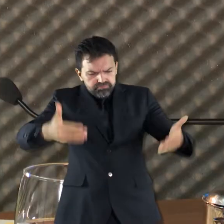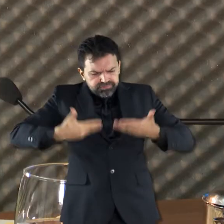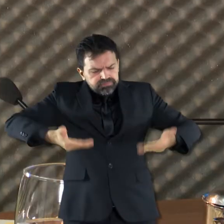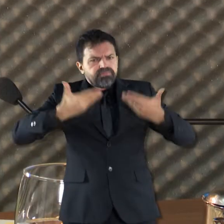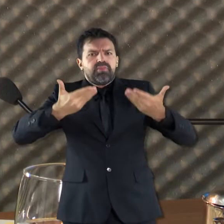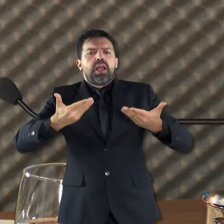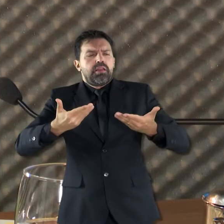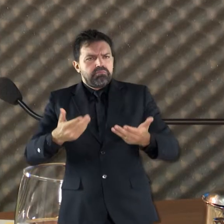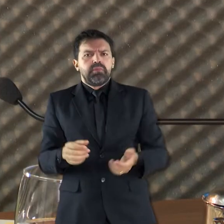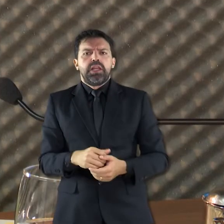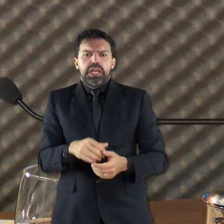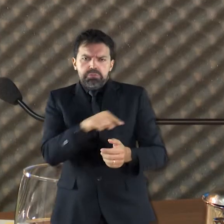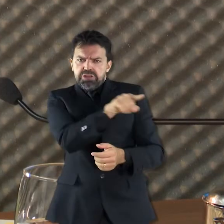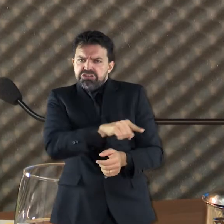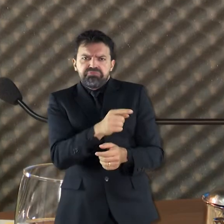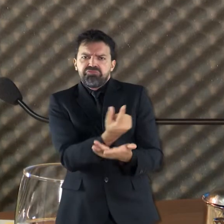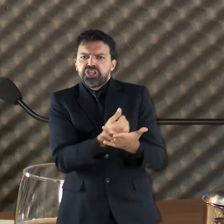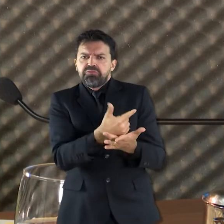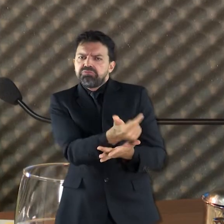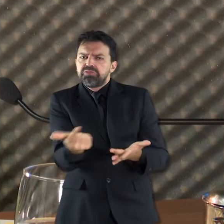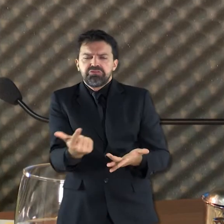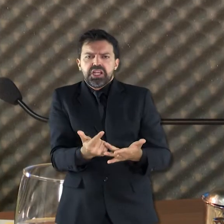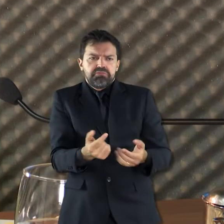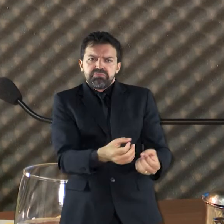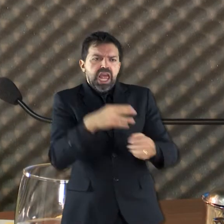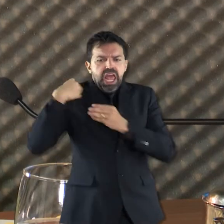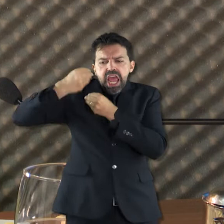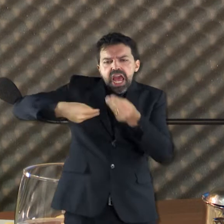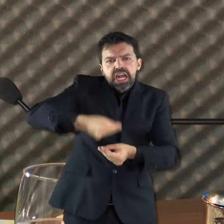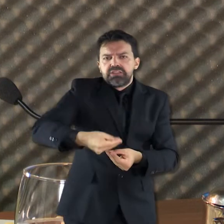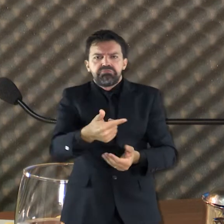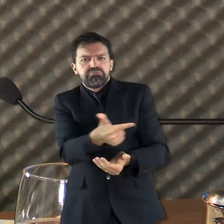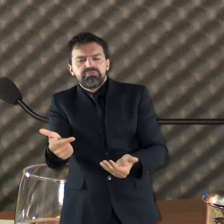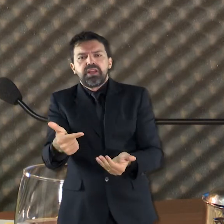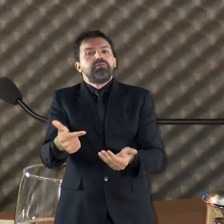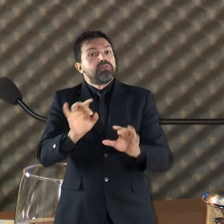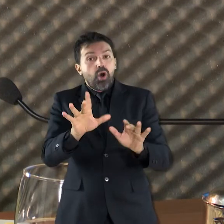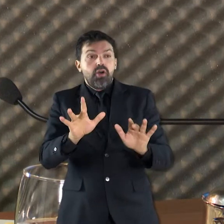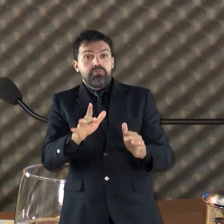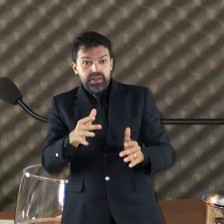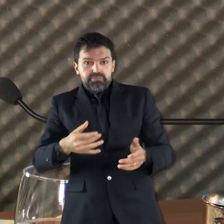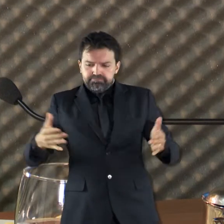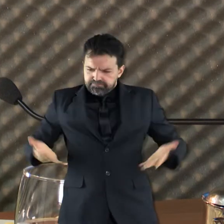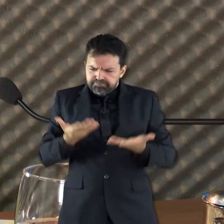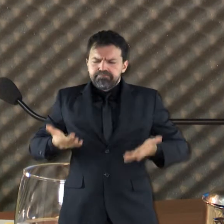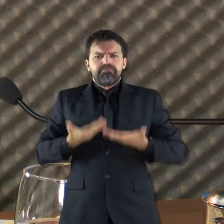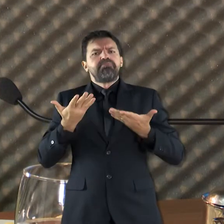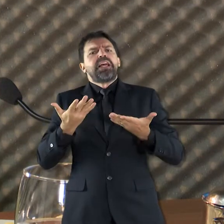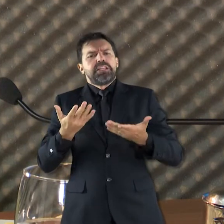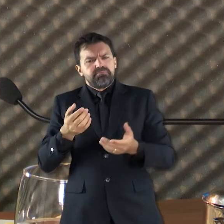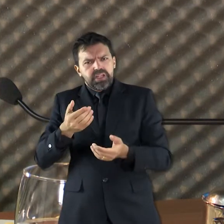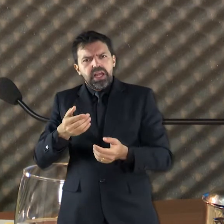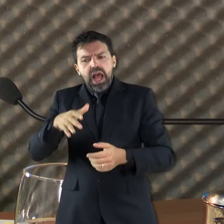para a gente, então... Não tinha herança, né? Não tinha herança, o que tinha era estudo, dedicar e seguir em frente. Aí eu fui para a